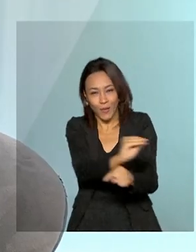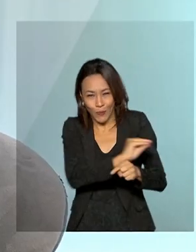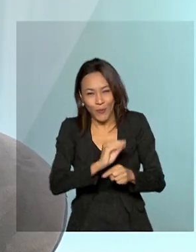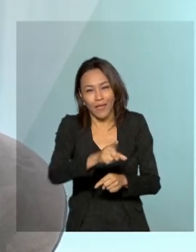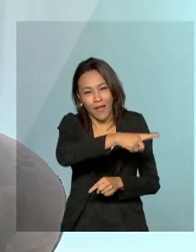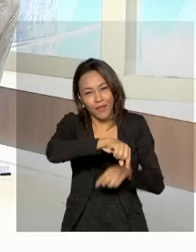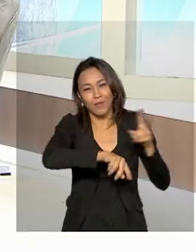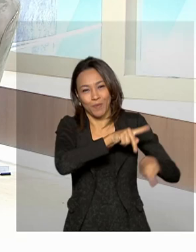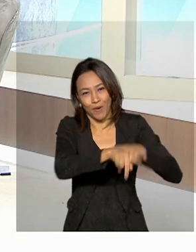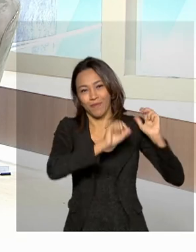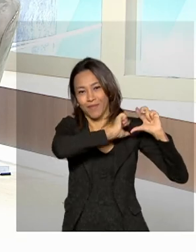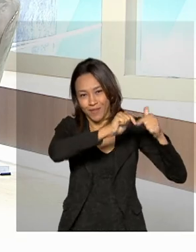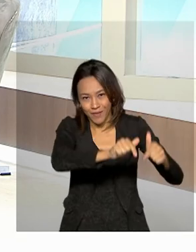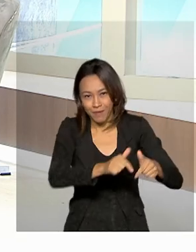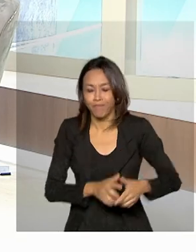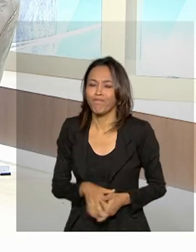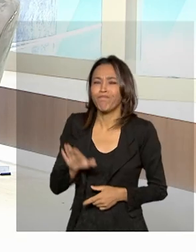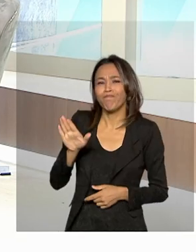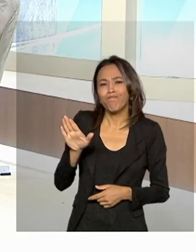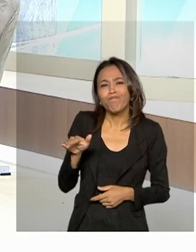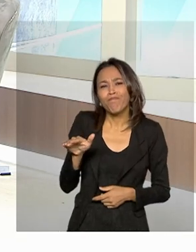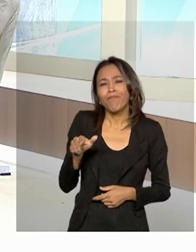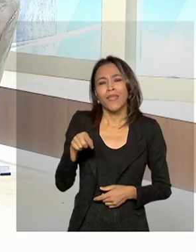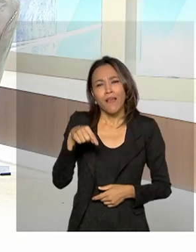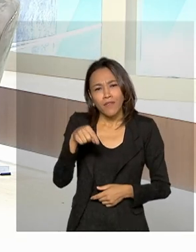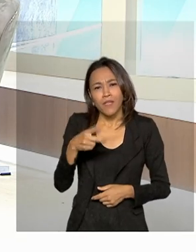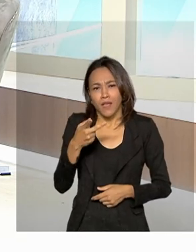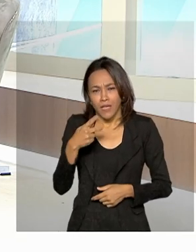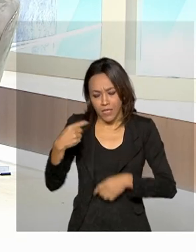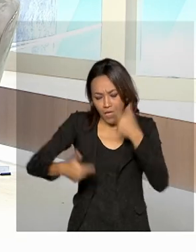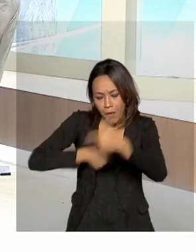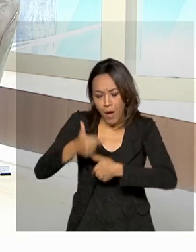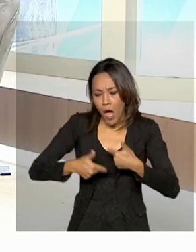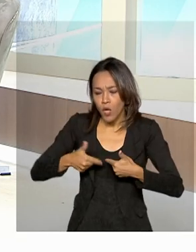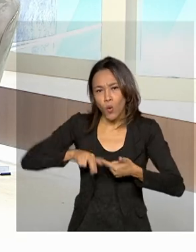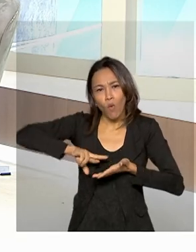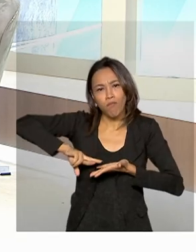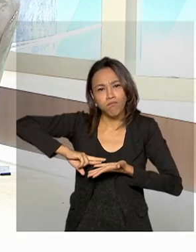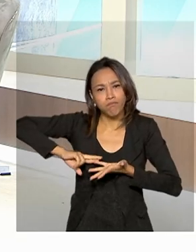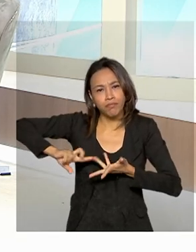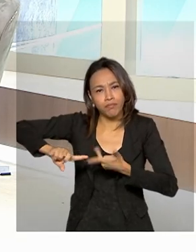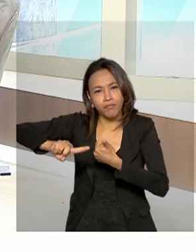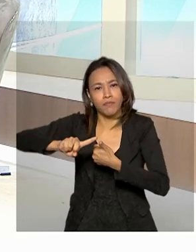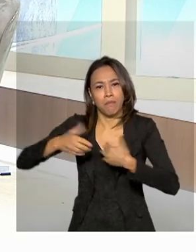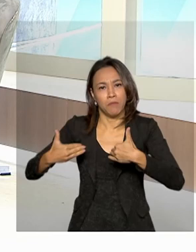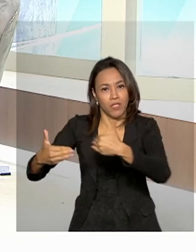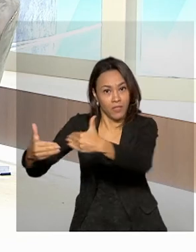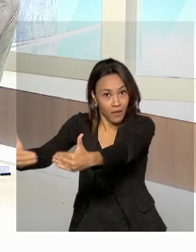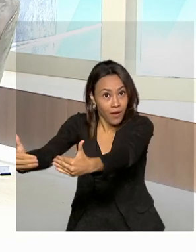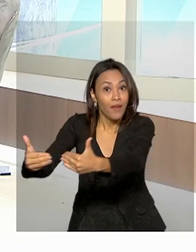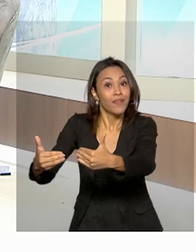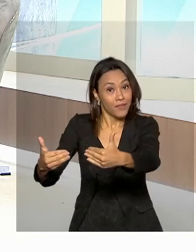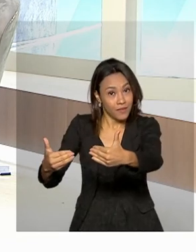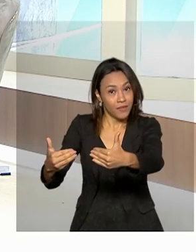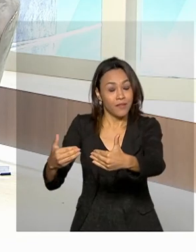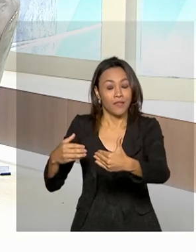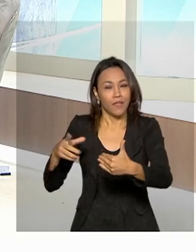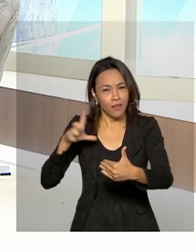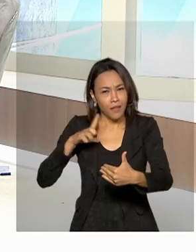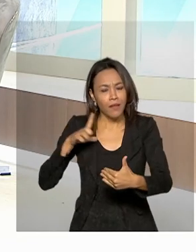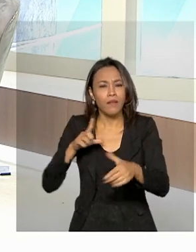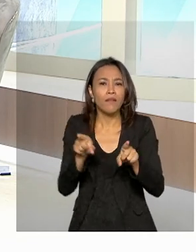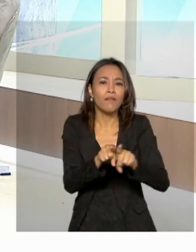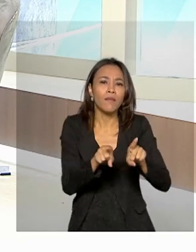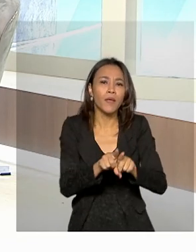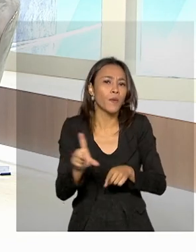povos tradicionais. A senhora considera que essa ação interministerial, por exemplo, nessa iniciativa que a senhora está comentando, houve